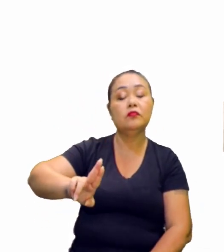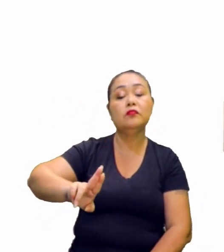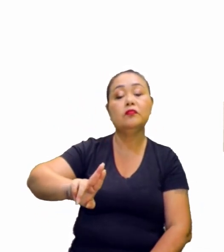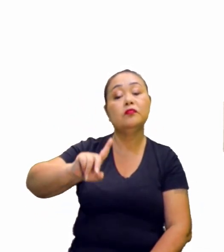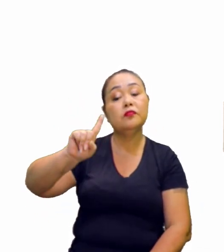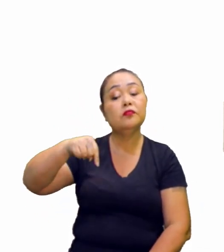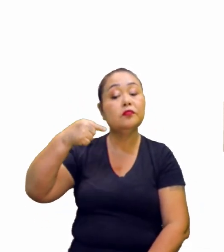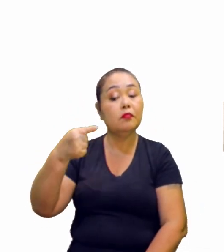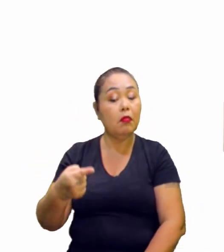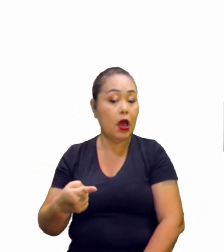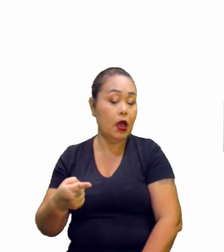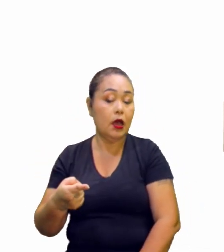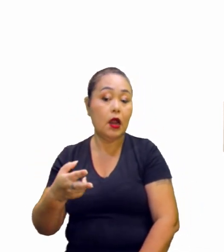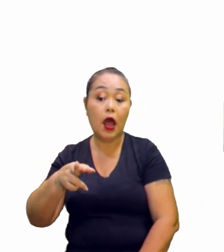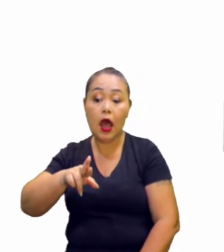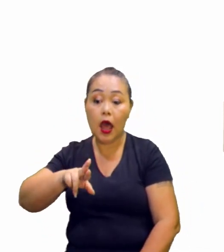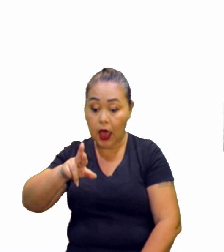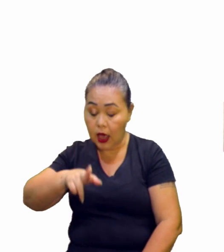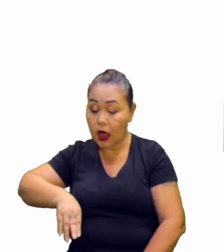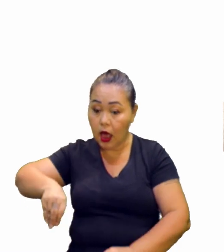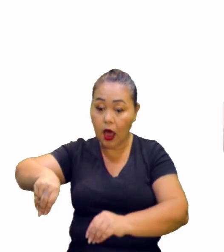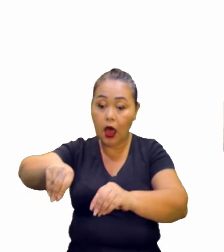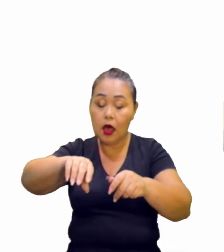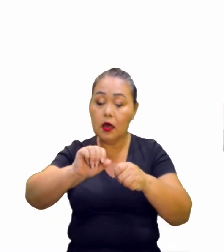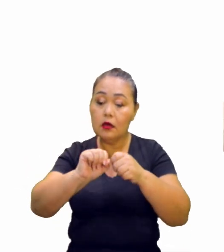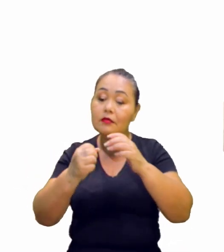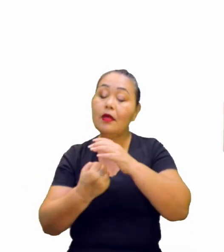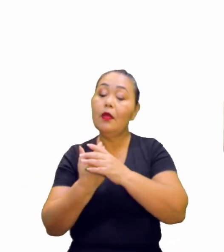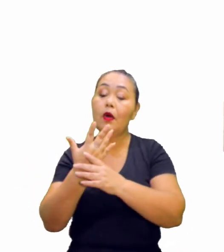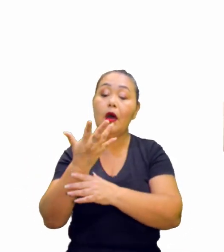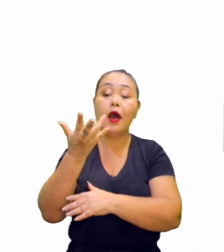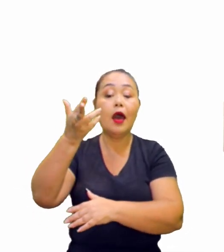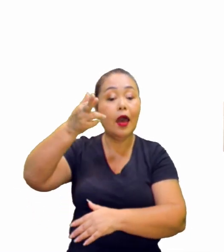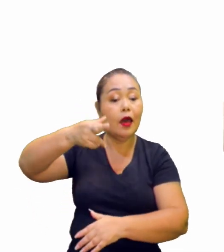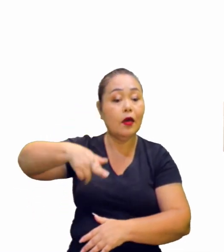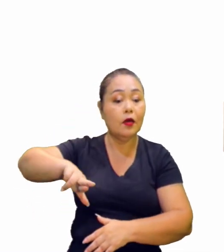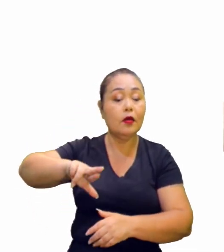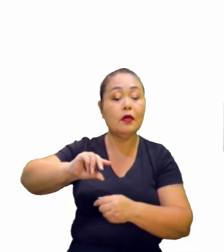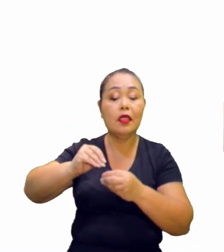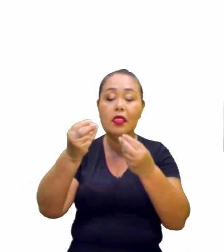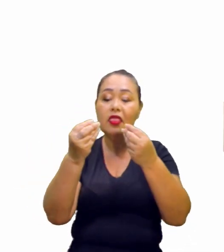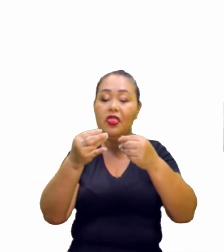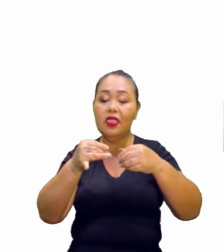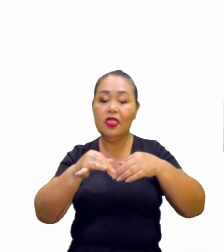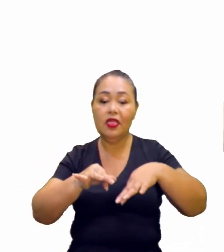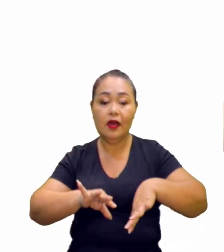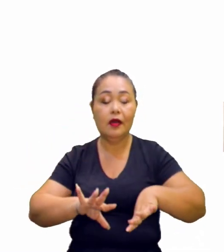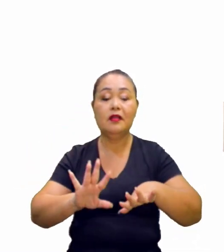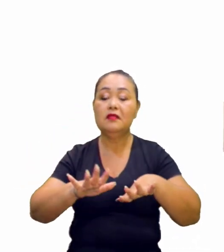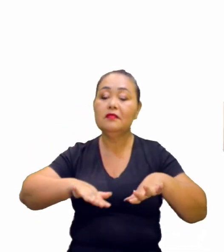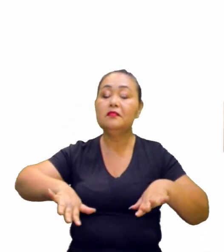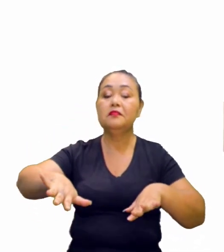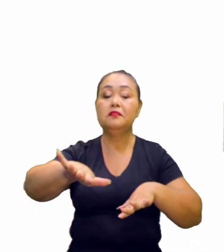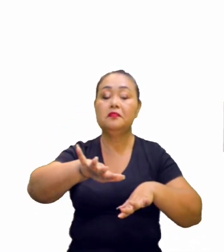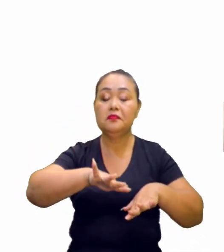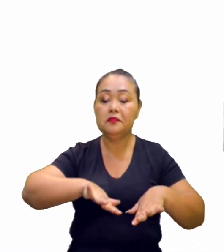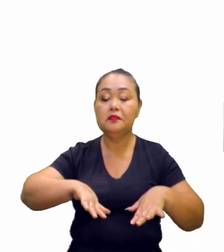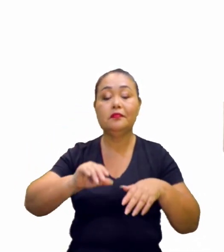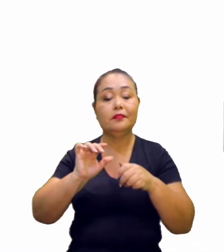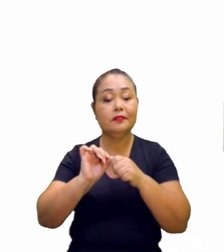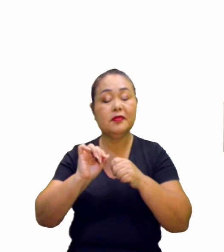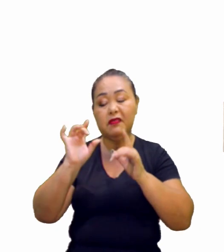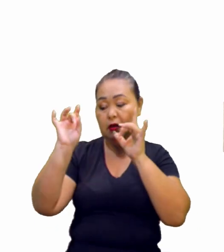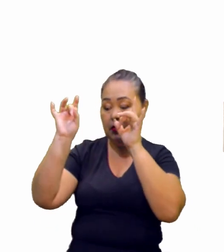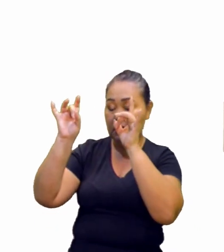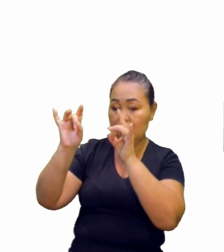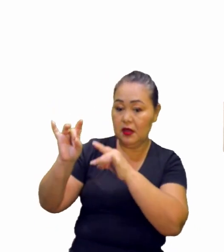para restaurar áreas, né, florestadas, recuperar áreas degradadas, ou seja, aquelas áreas de pasto que foram